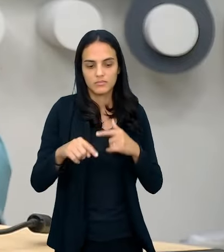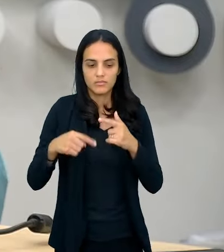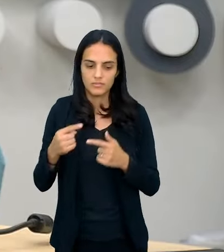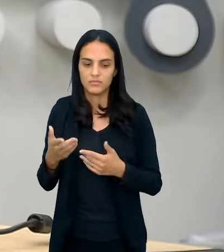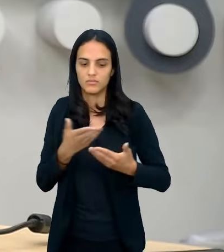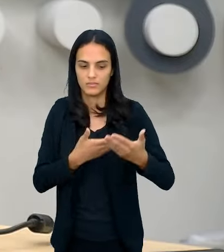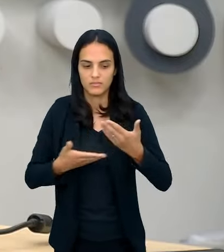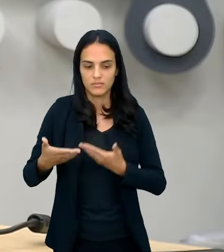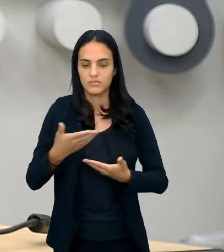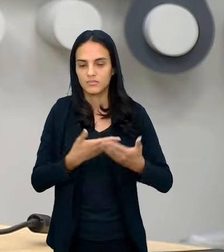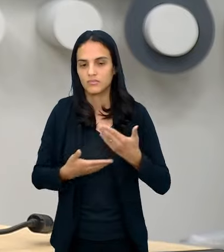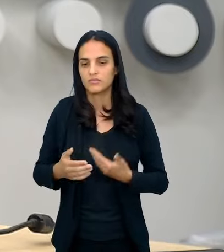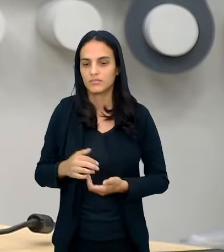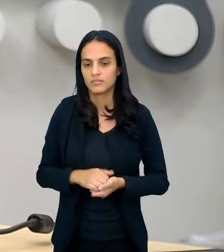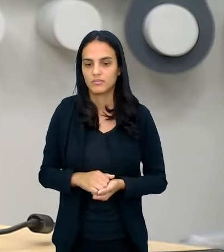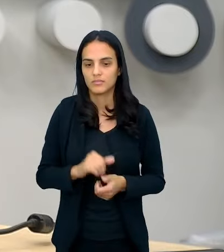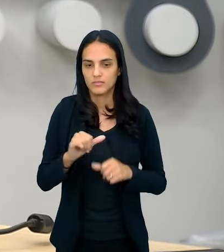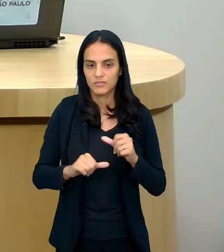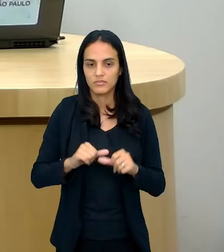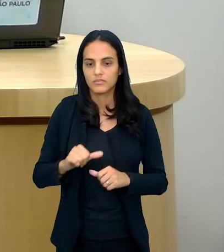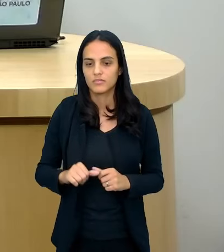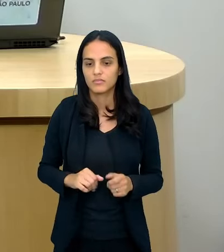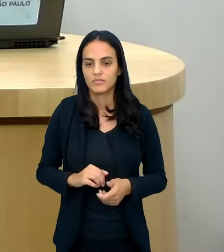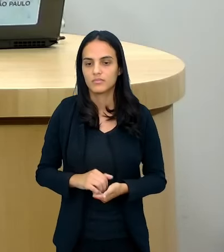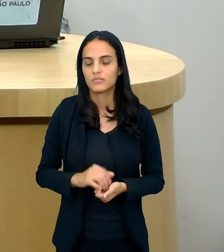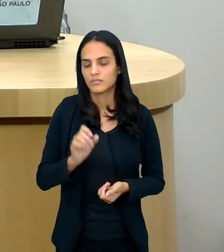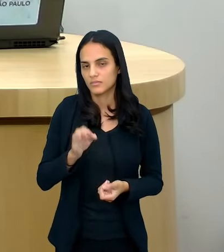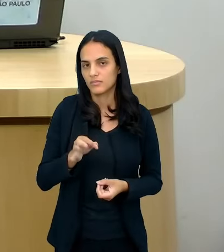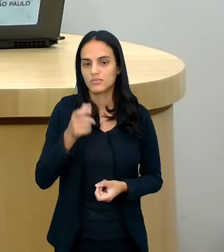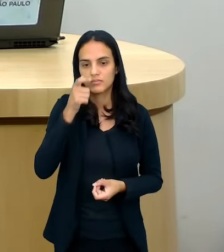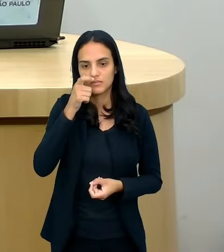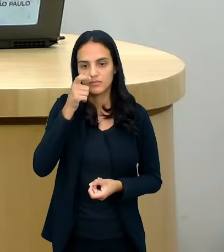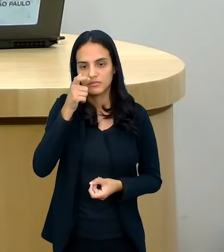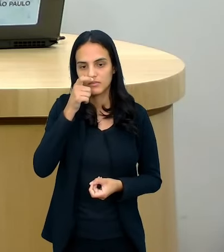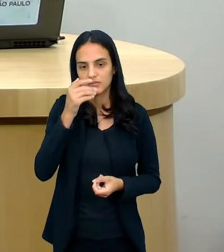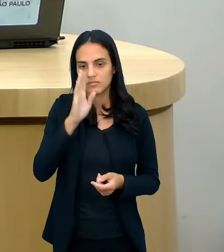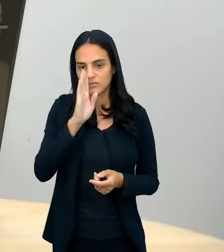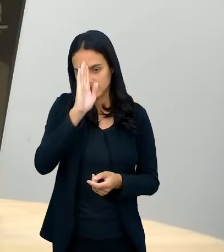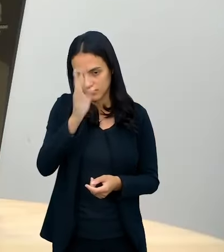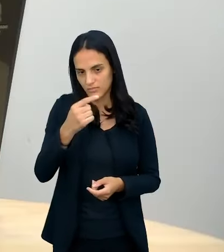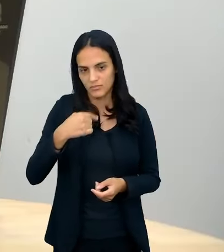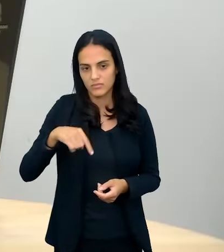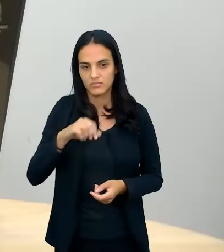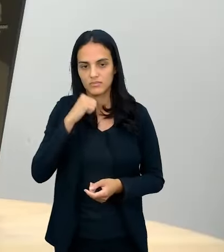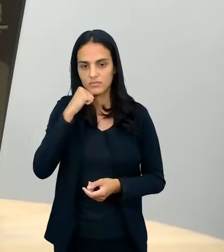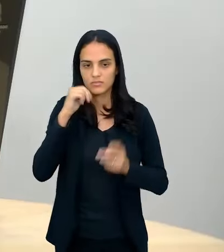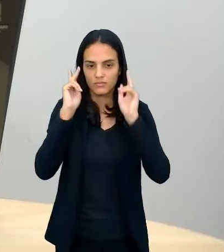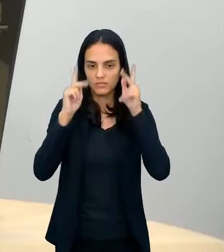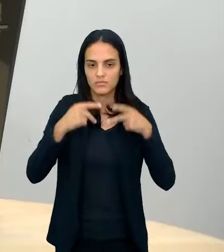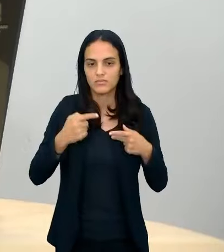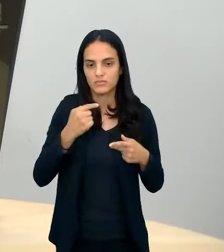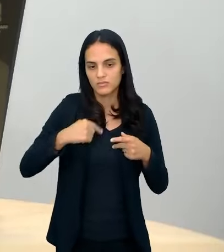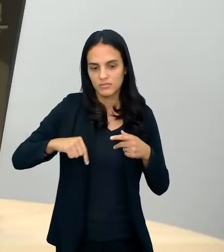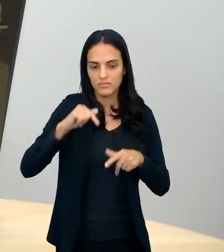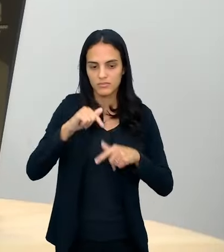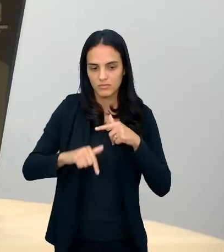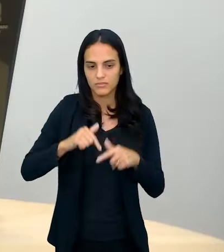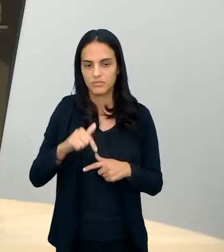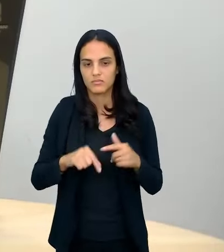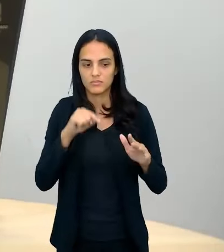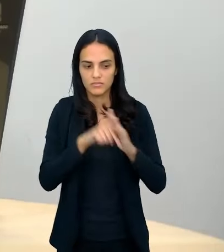trocando os debatedores ali. Exatamente. É bem interessante essa, principalmente para a gente que é ciências humanas, que a gente trabalha com